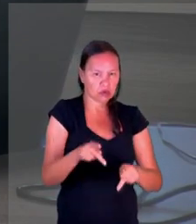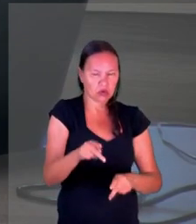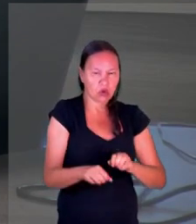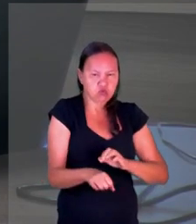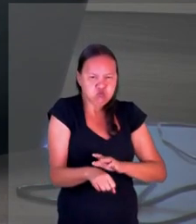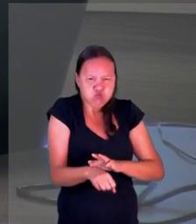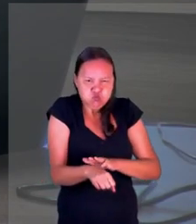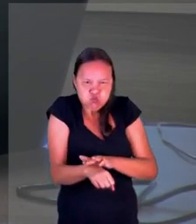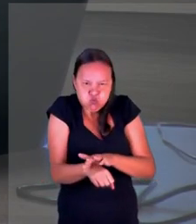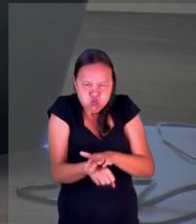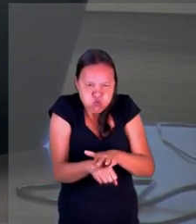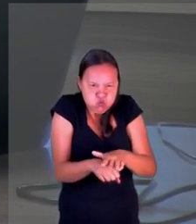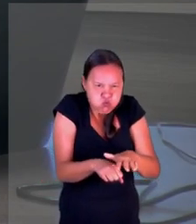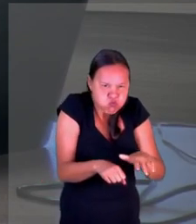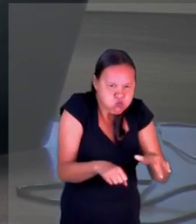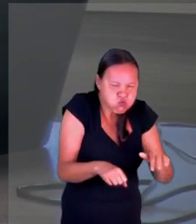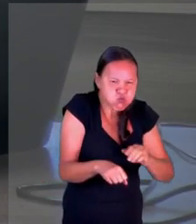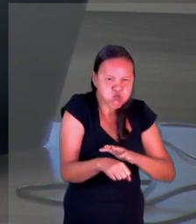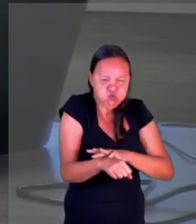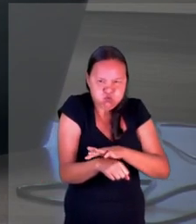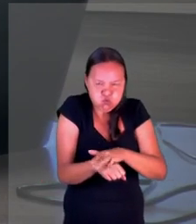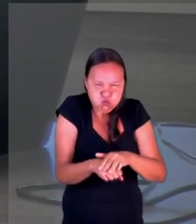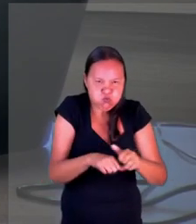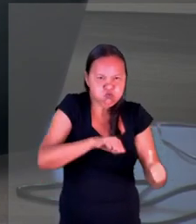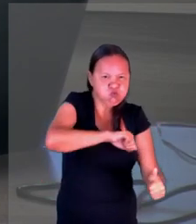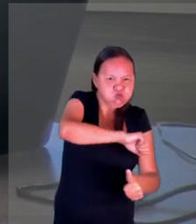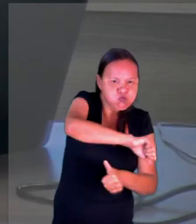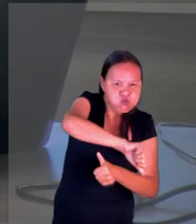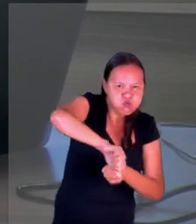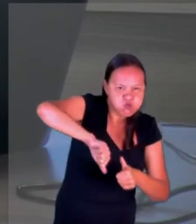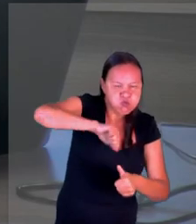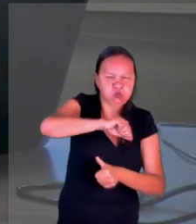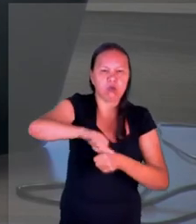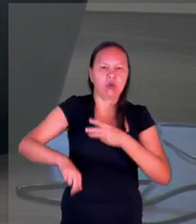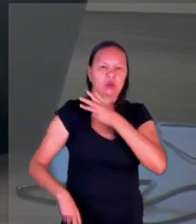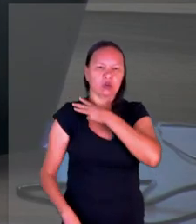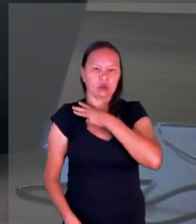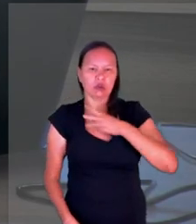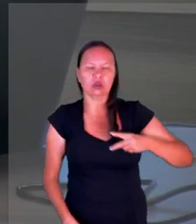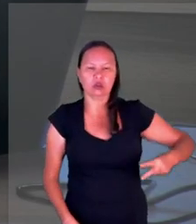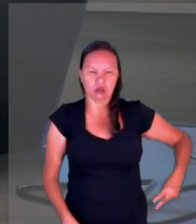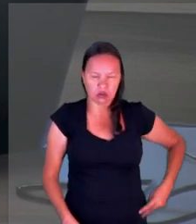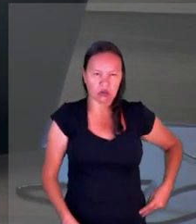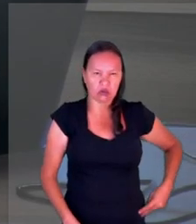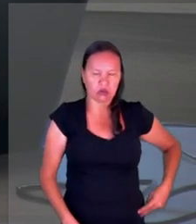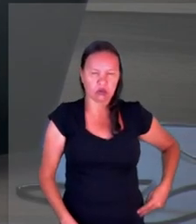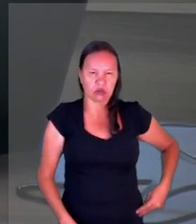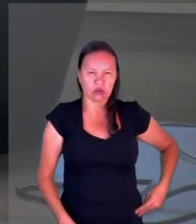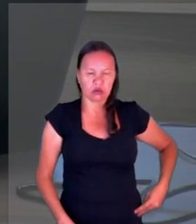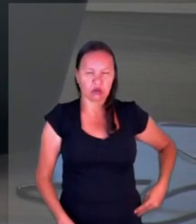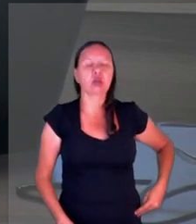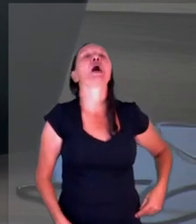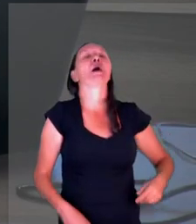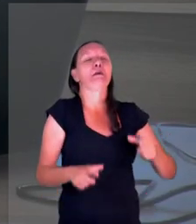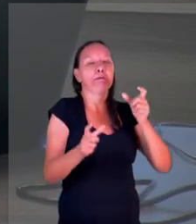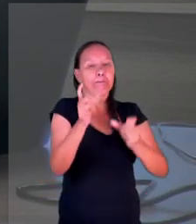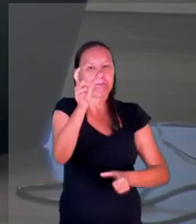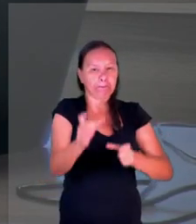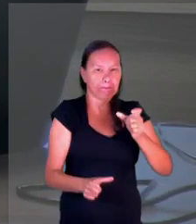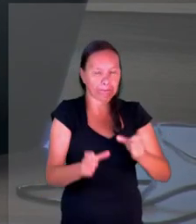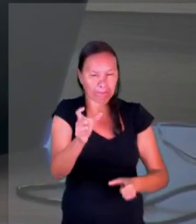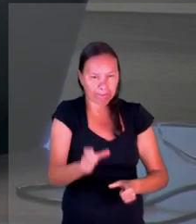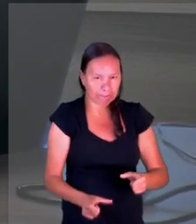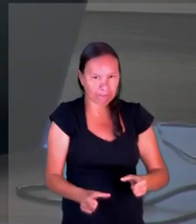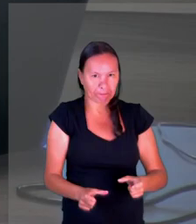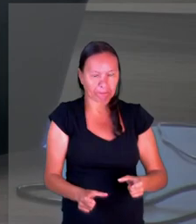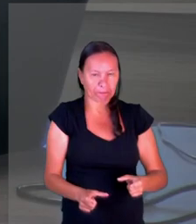e de certa forma se substituíram ao poder público e vieram ao Socorro daqueles que passavam fome e